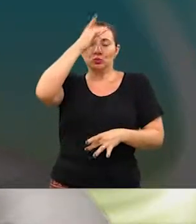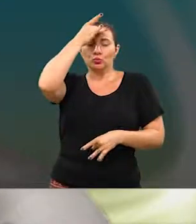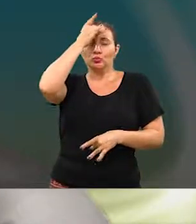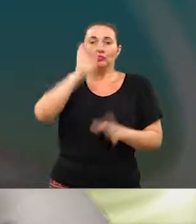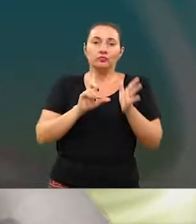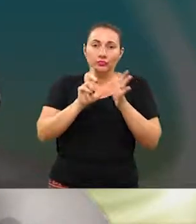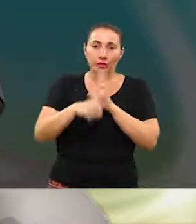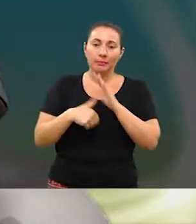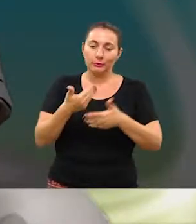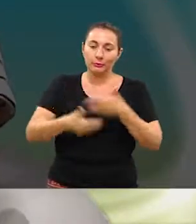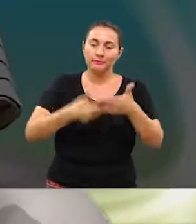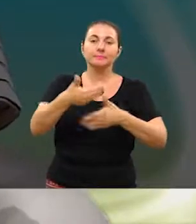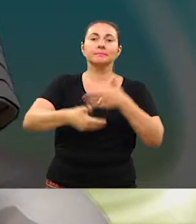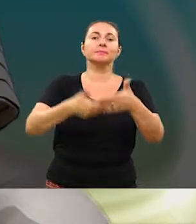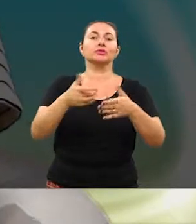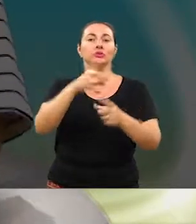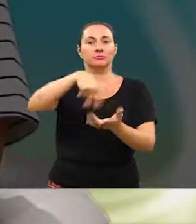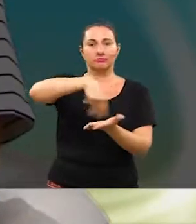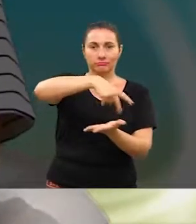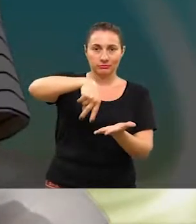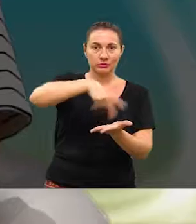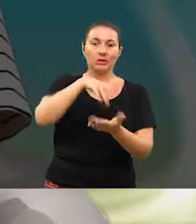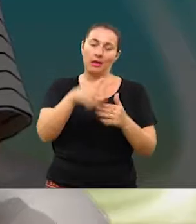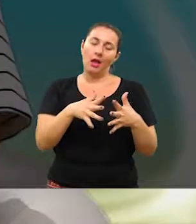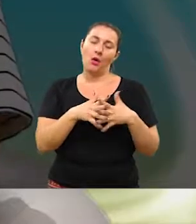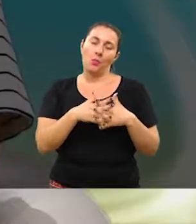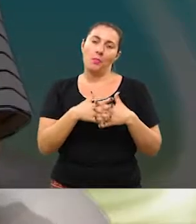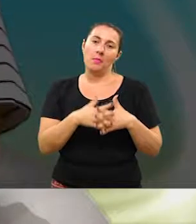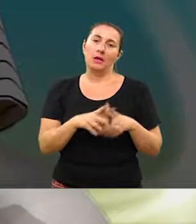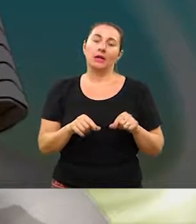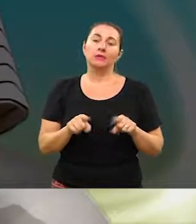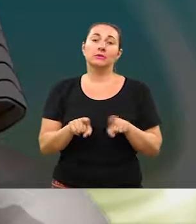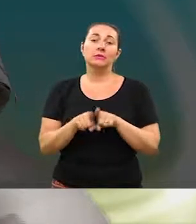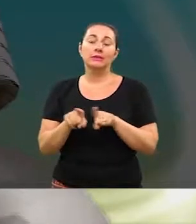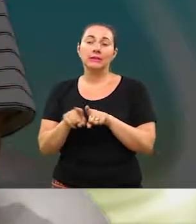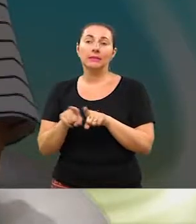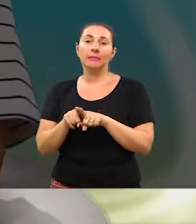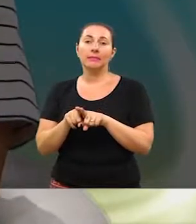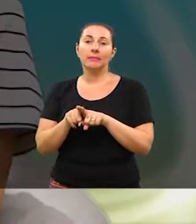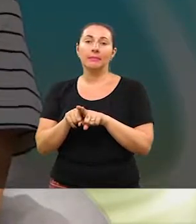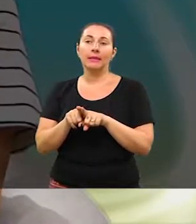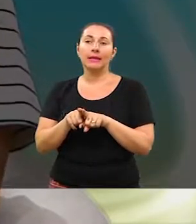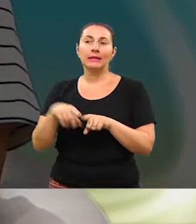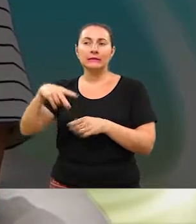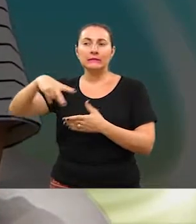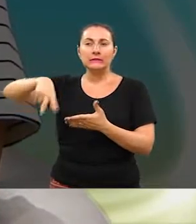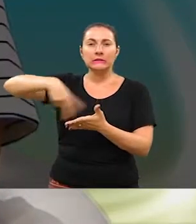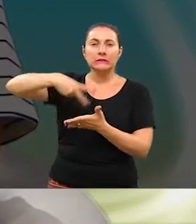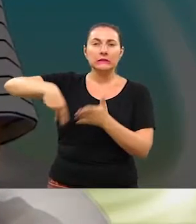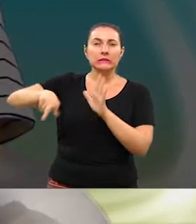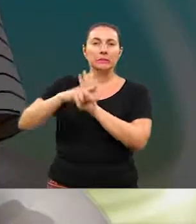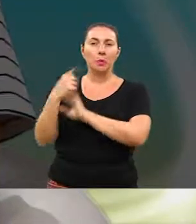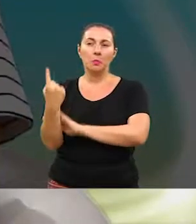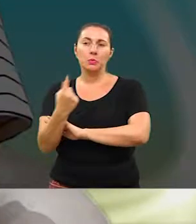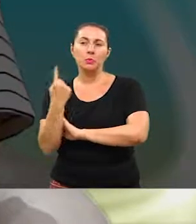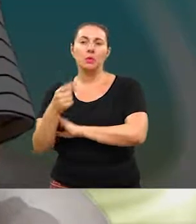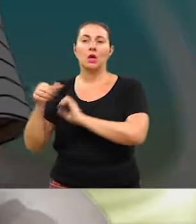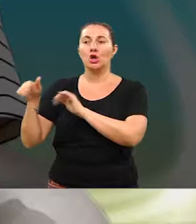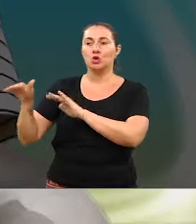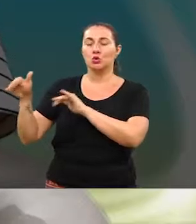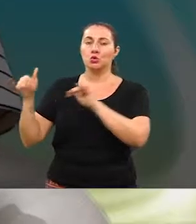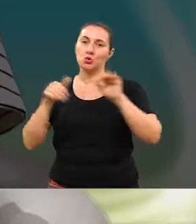toda essa coisa e aí depois colocar os passos dentro. Eu acho o tango bem complicado. E nas danças, assim, em solo mesmo, né? A própria